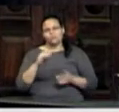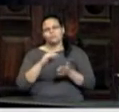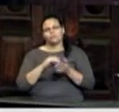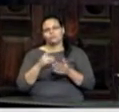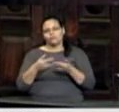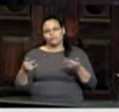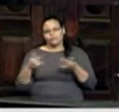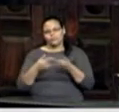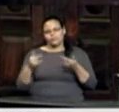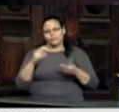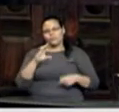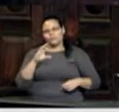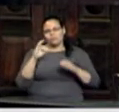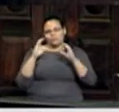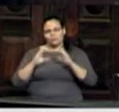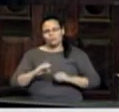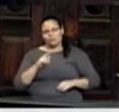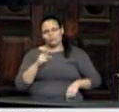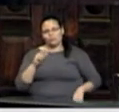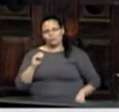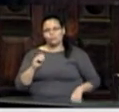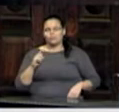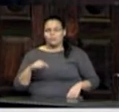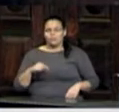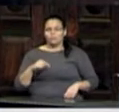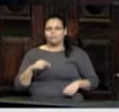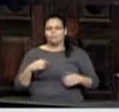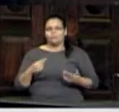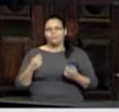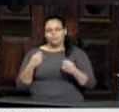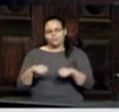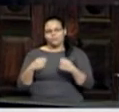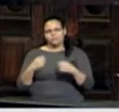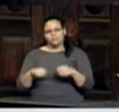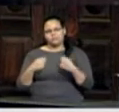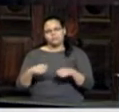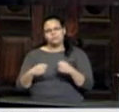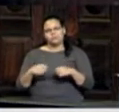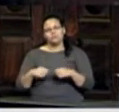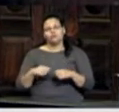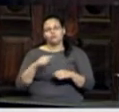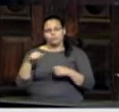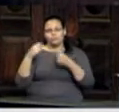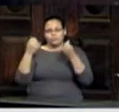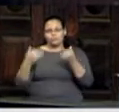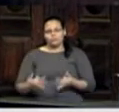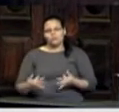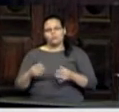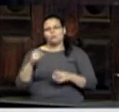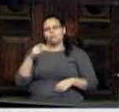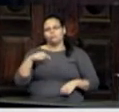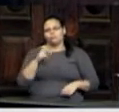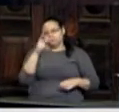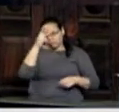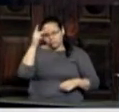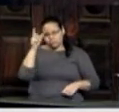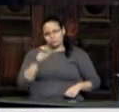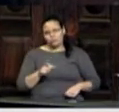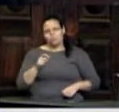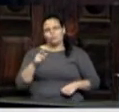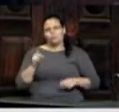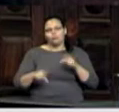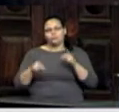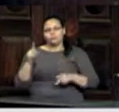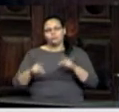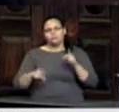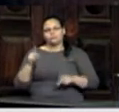gravidade, senhores e senhoras deputadas aqui presentes. É preciso que expliquemos à população e à classe política